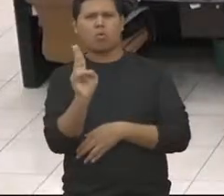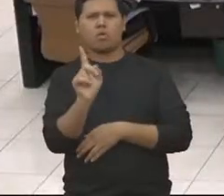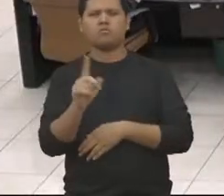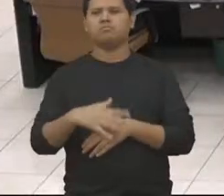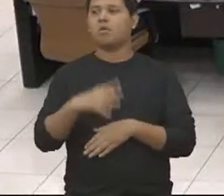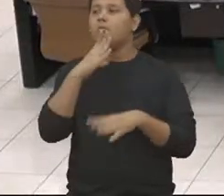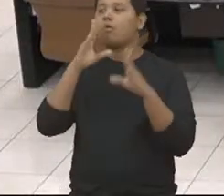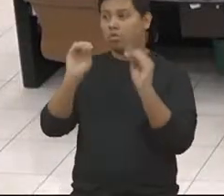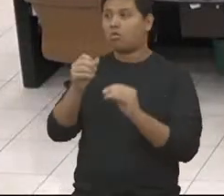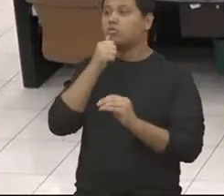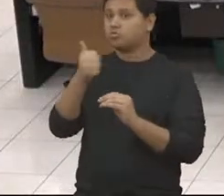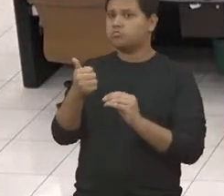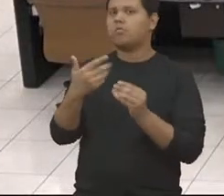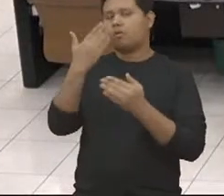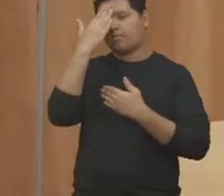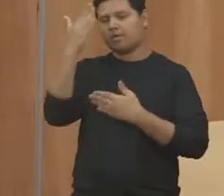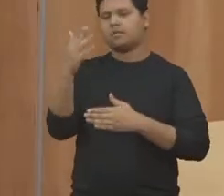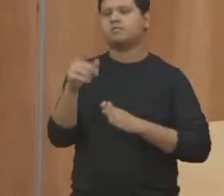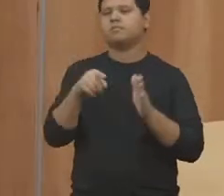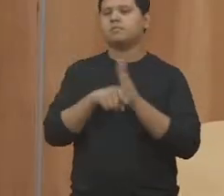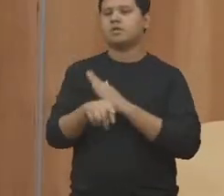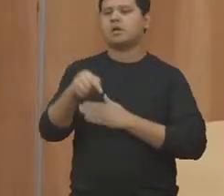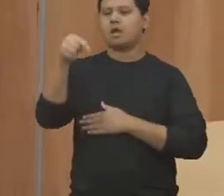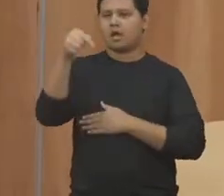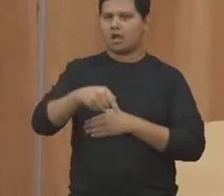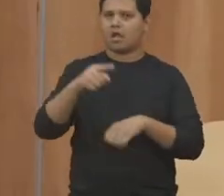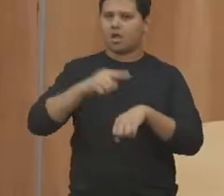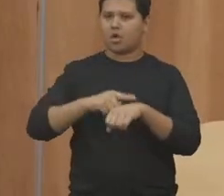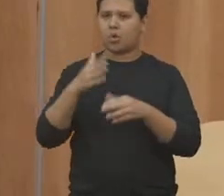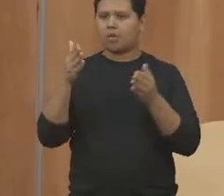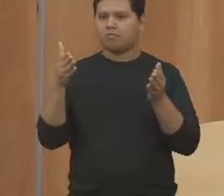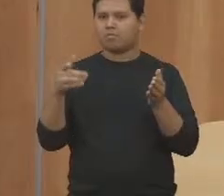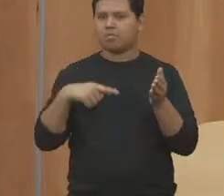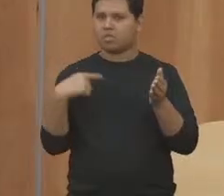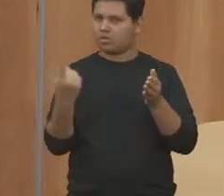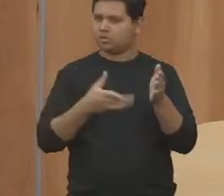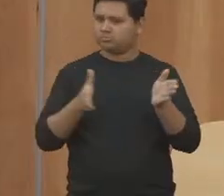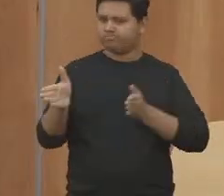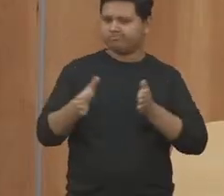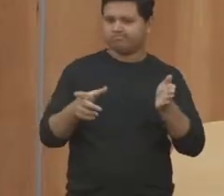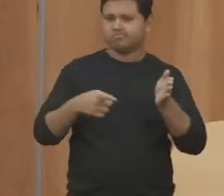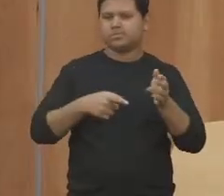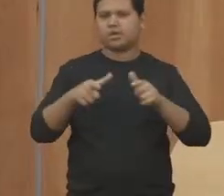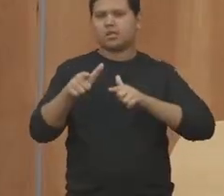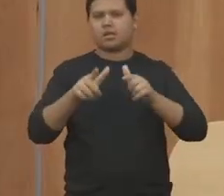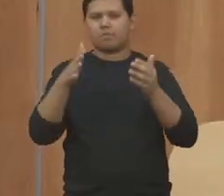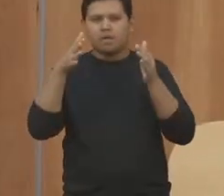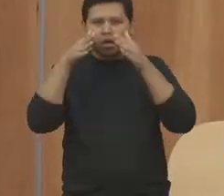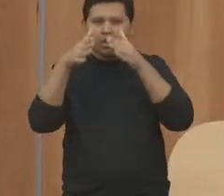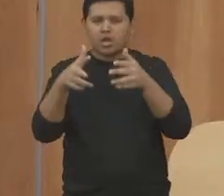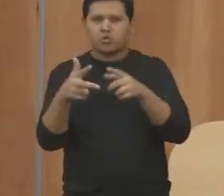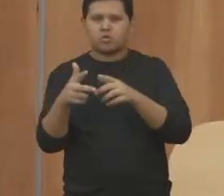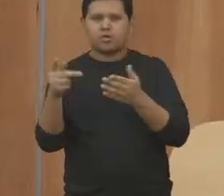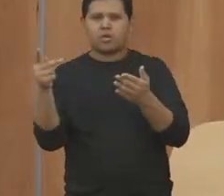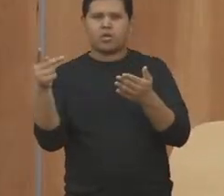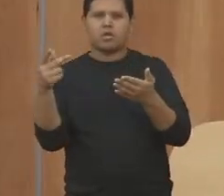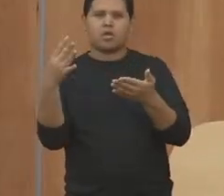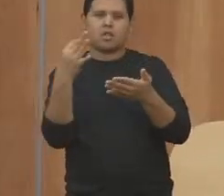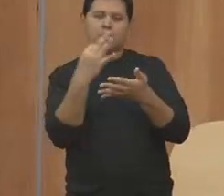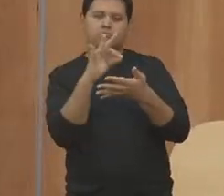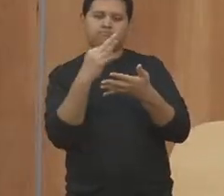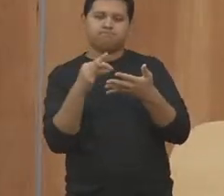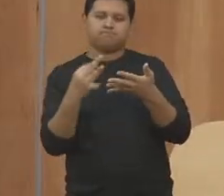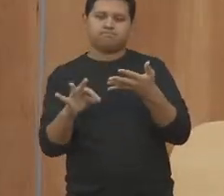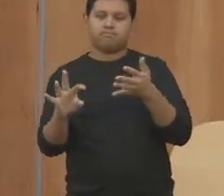Boa noite, Gabriel. Obrigado pela pergunta. Nesse momento, a gente está trabalhando em correções de algumas injustiças tributárias.